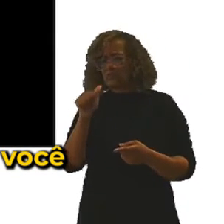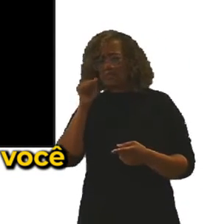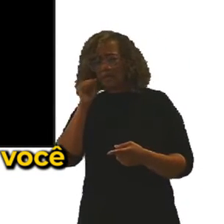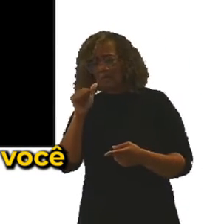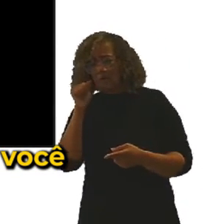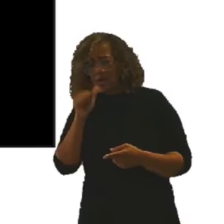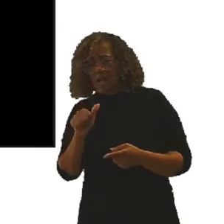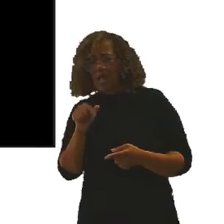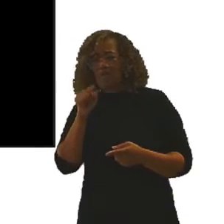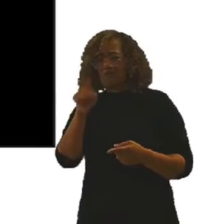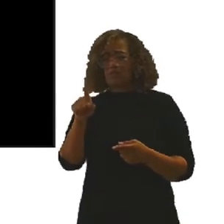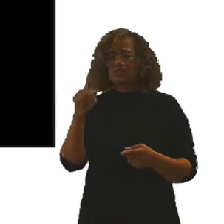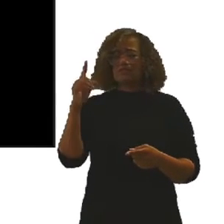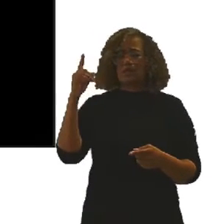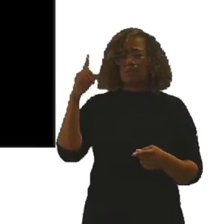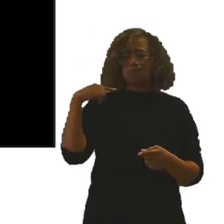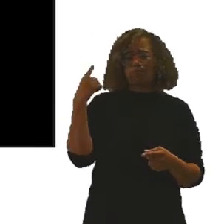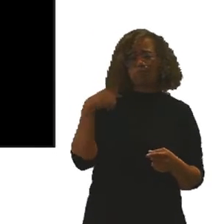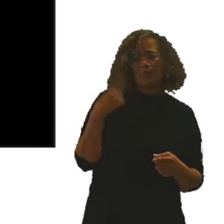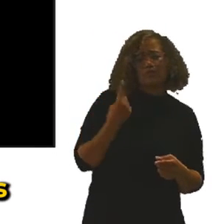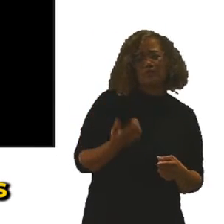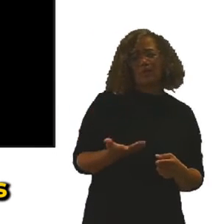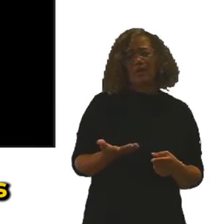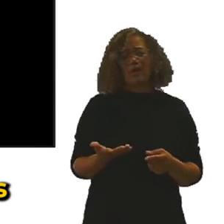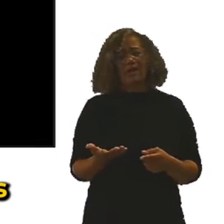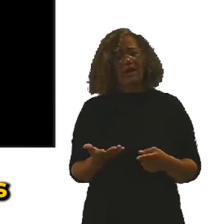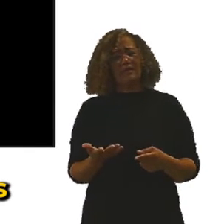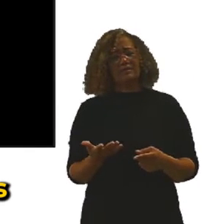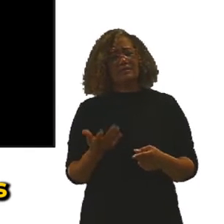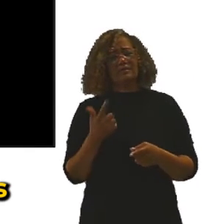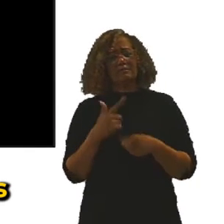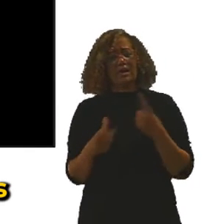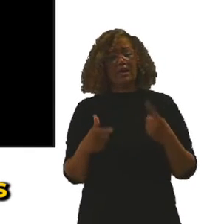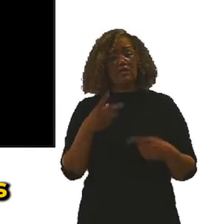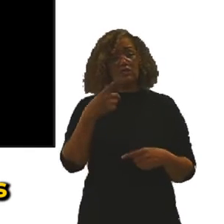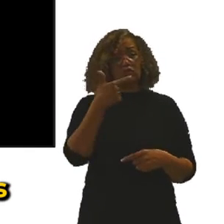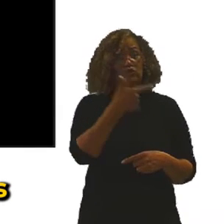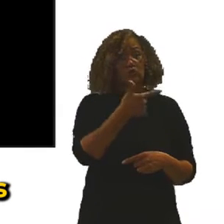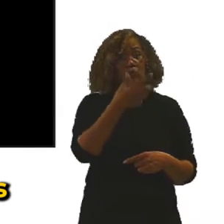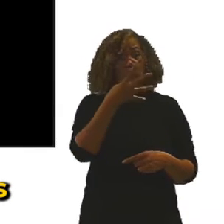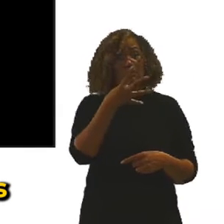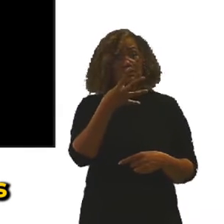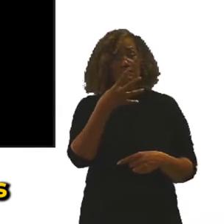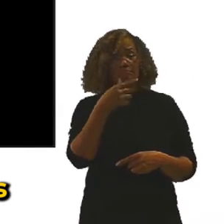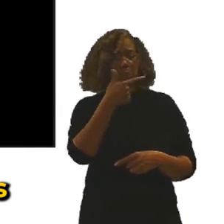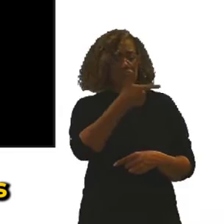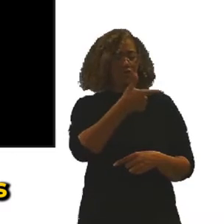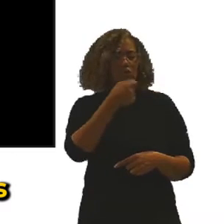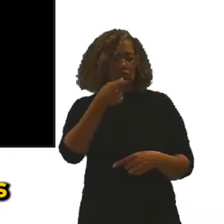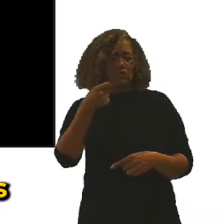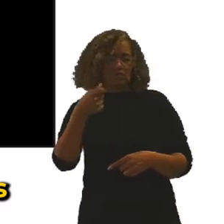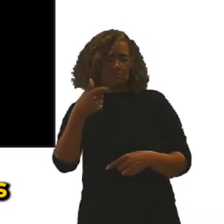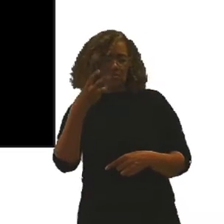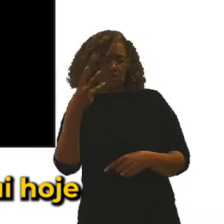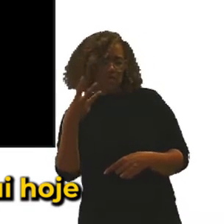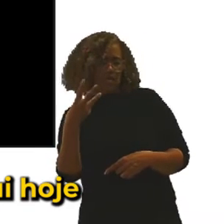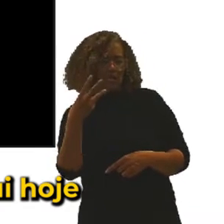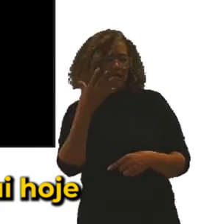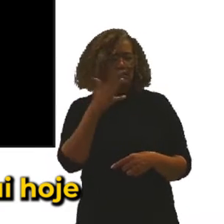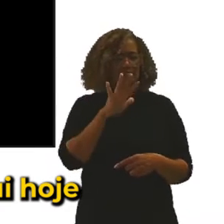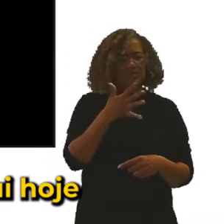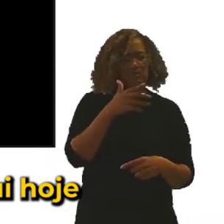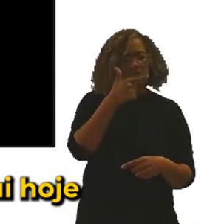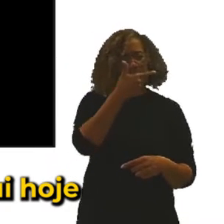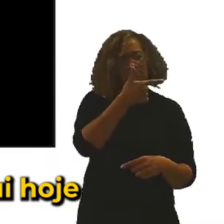enquanto advogada. Então, vocês vejam, passados aí, isso foi em 2003, né? Passados aí